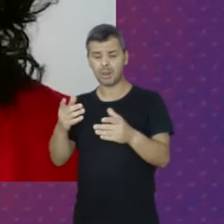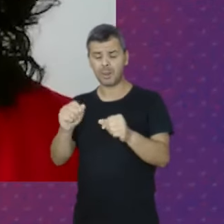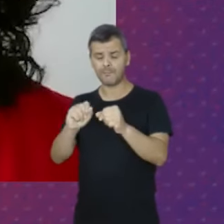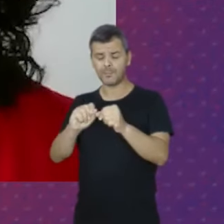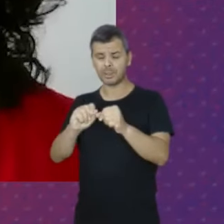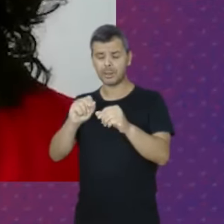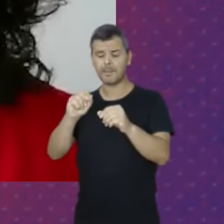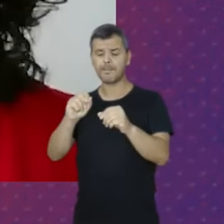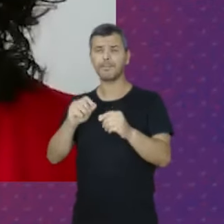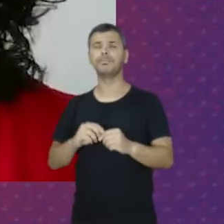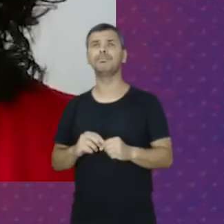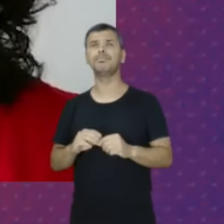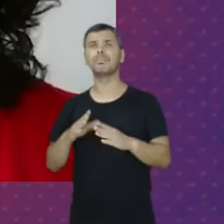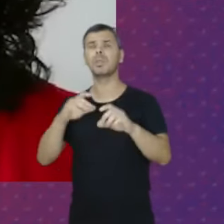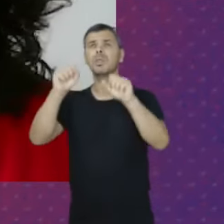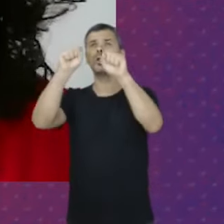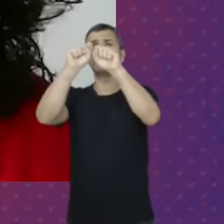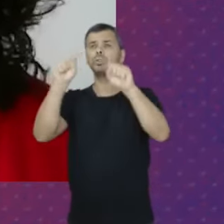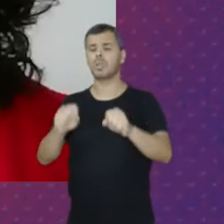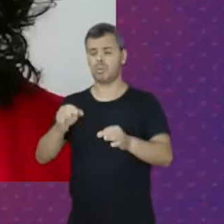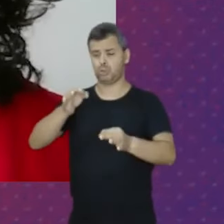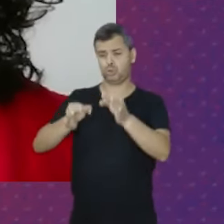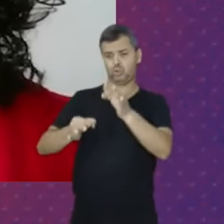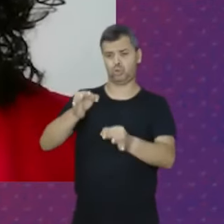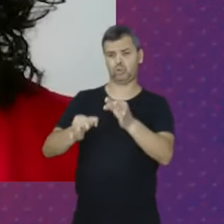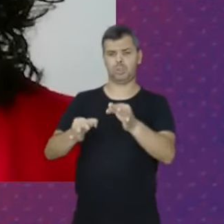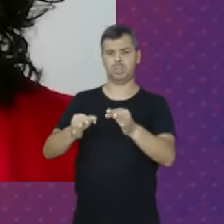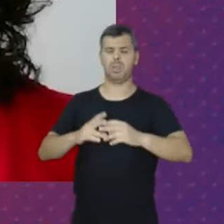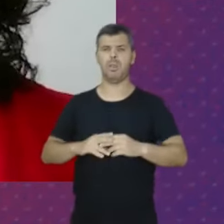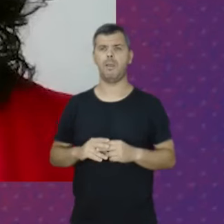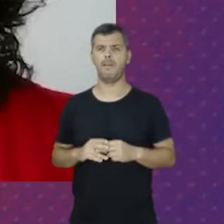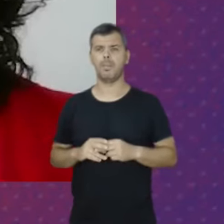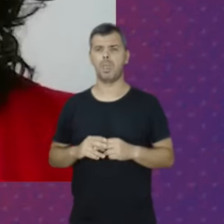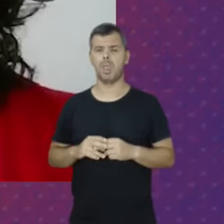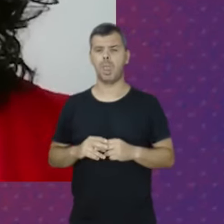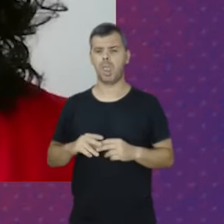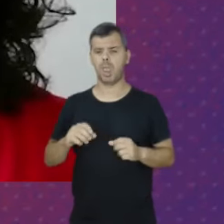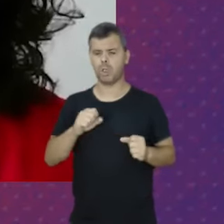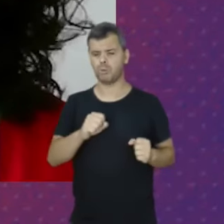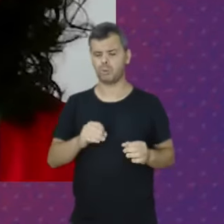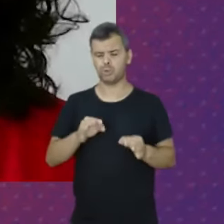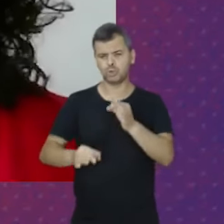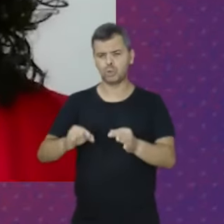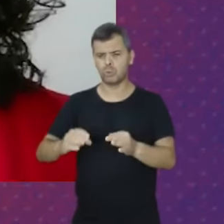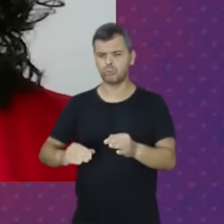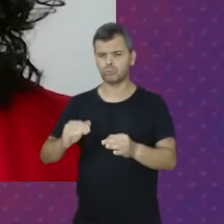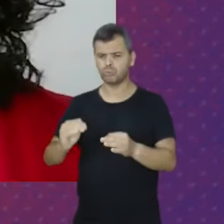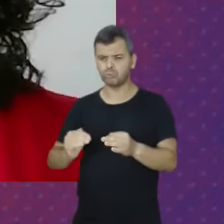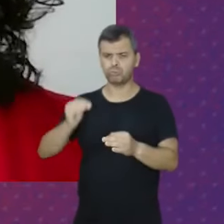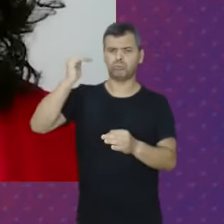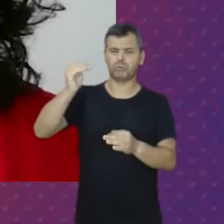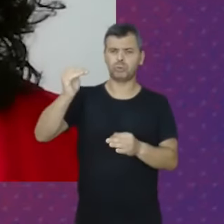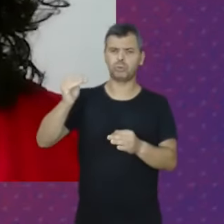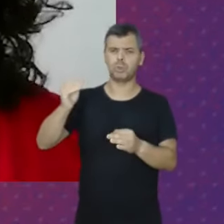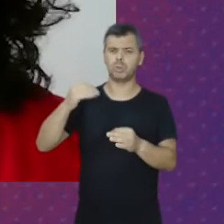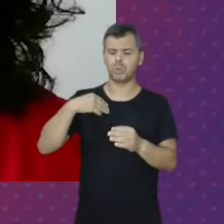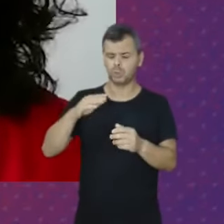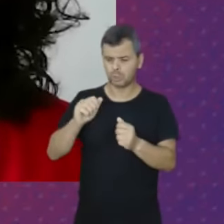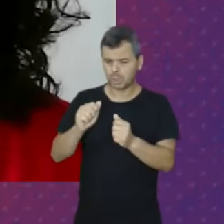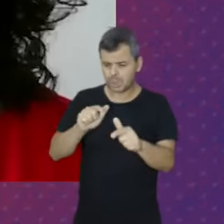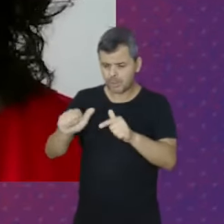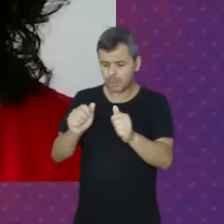parte o sistema de justiça, o promotor de justiça que atua com a